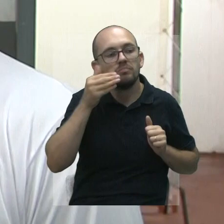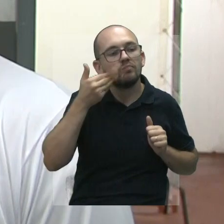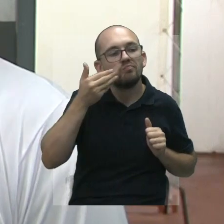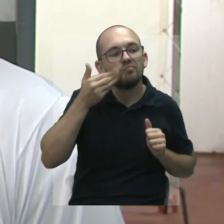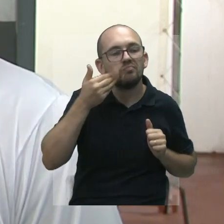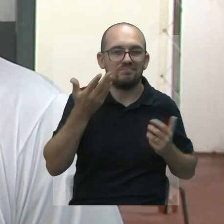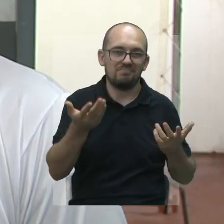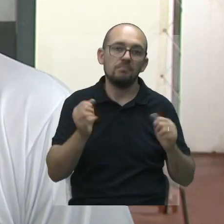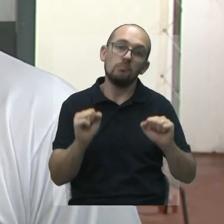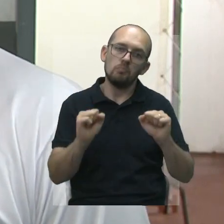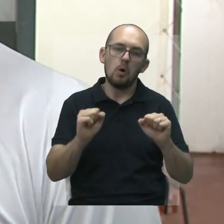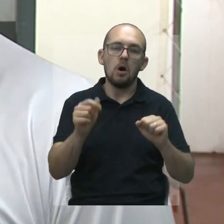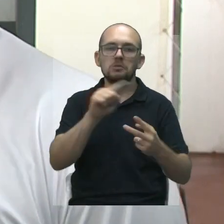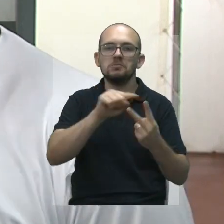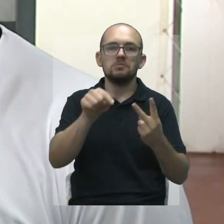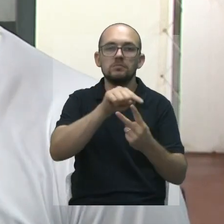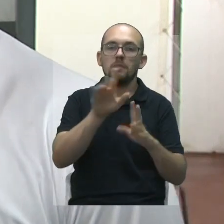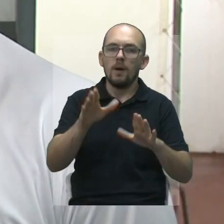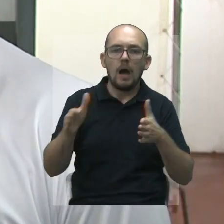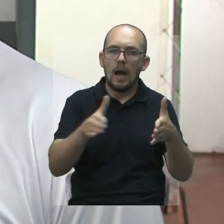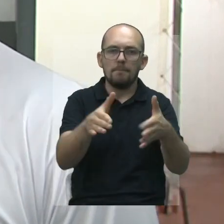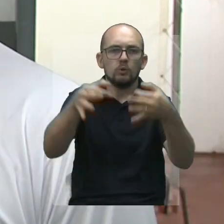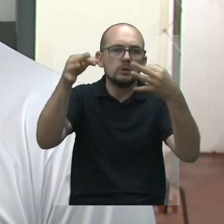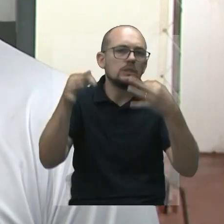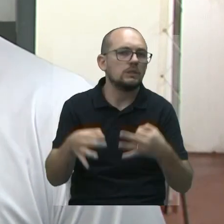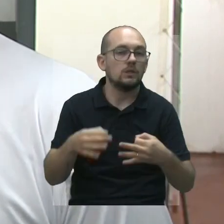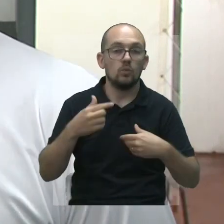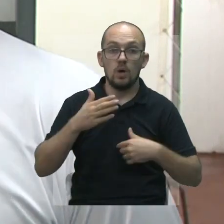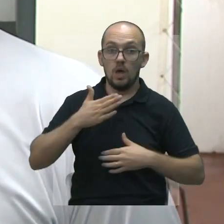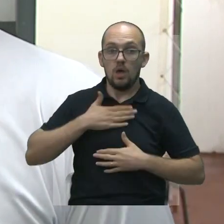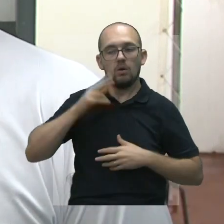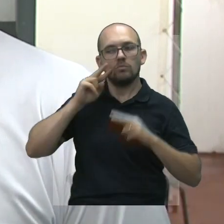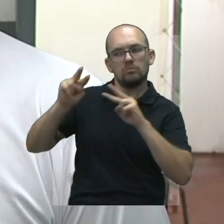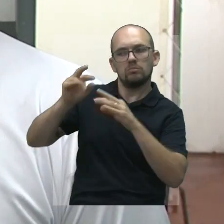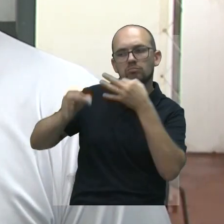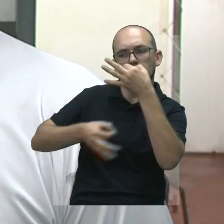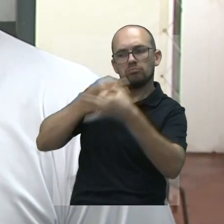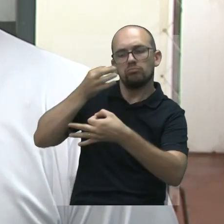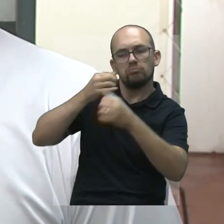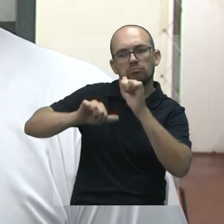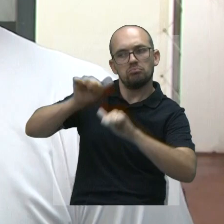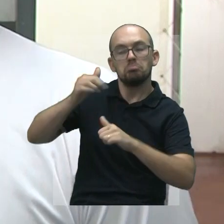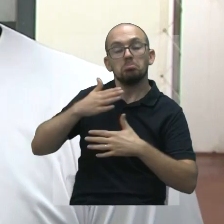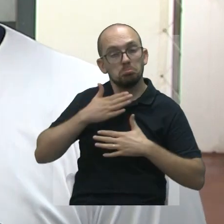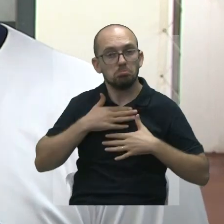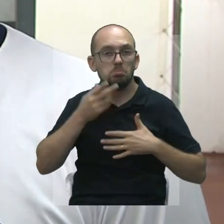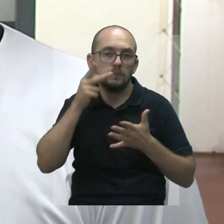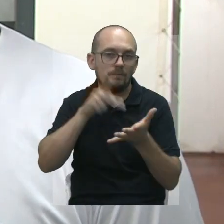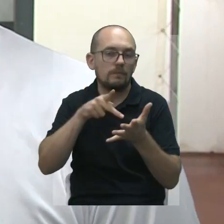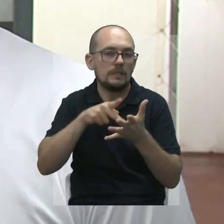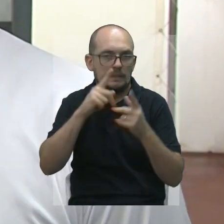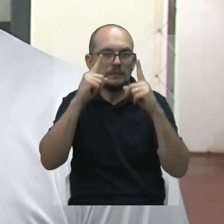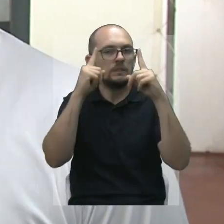caminho certo, né? A avaliação que eu faço desses jogos aqui foi um jogos, confesso, tenso para nós aqui, até